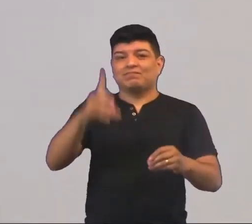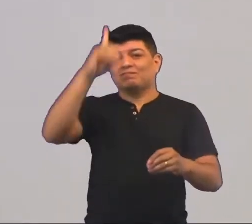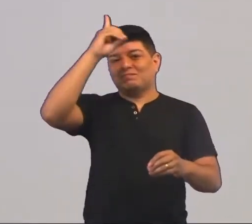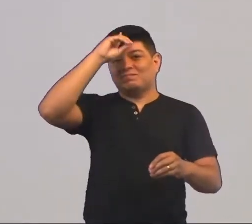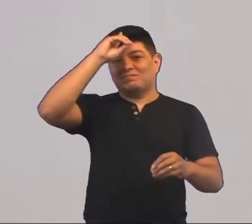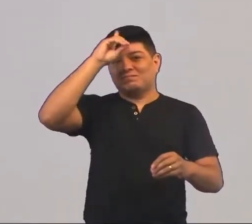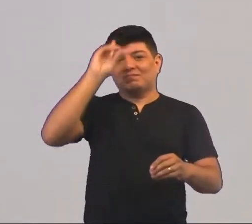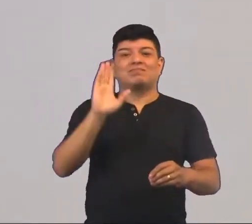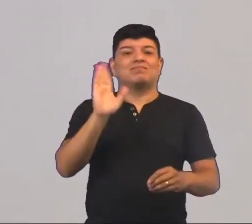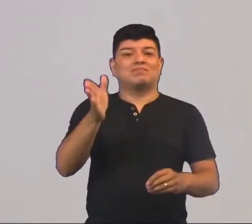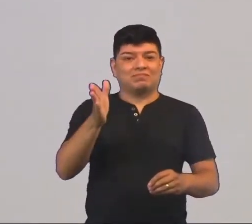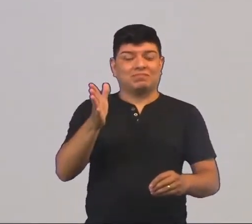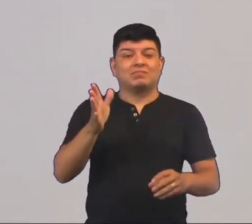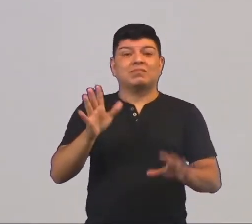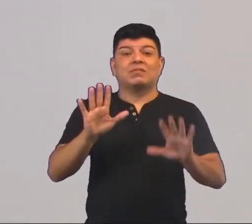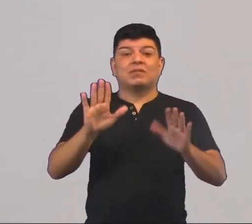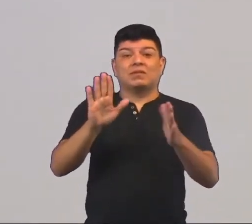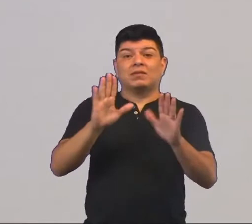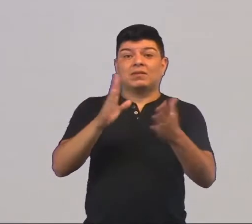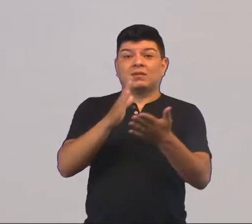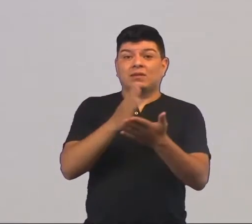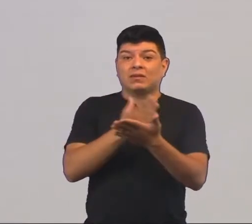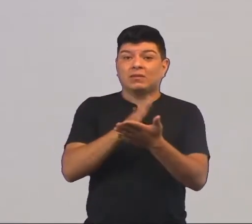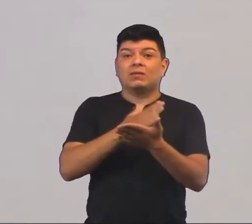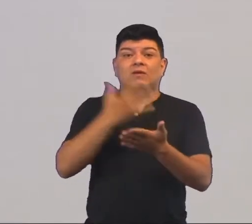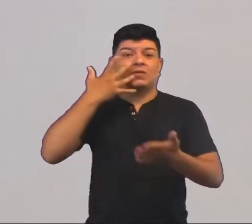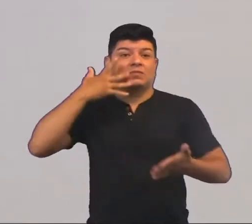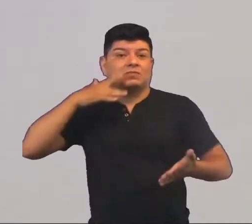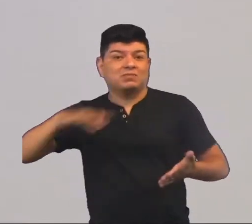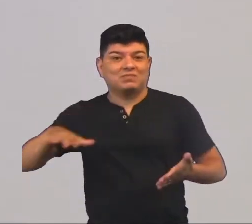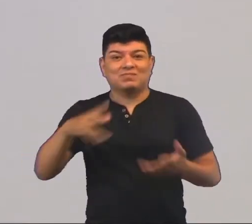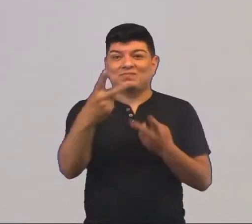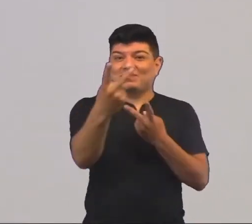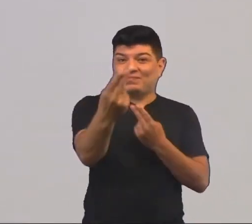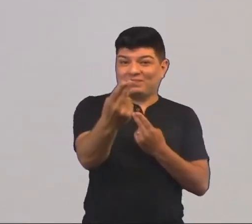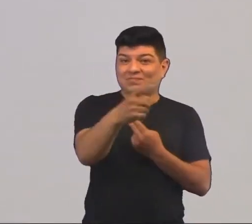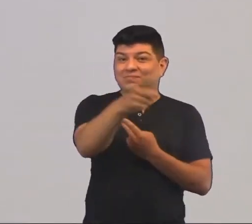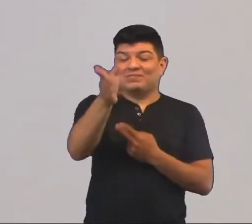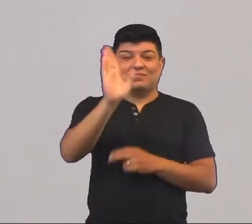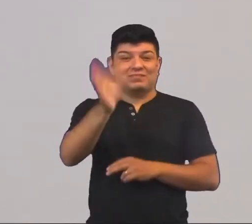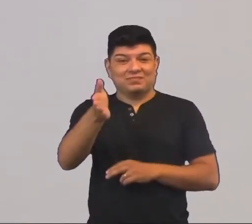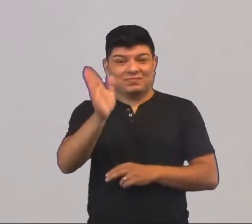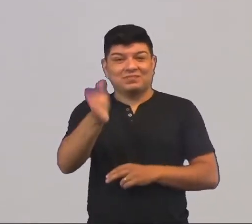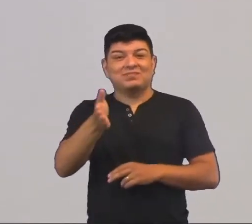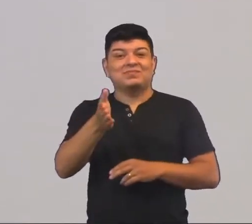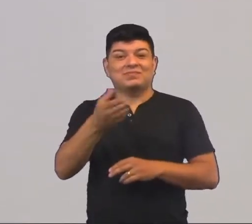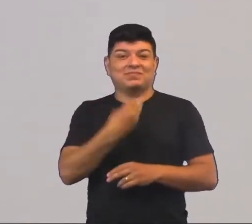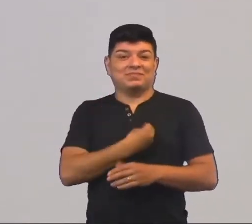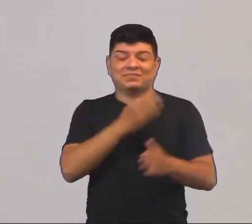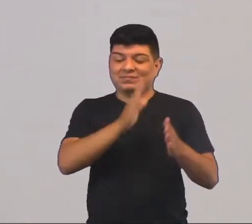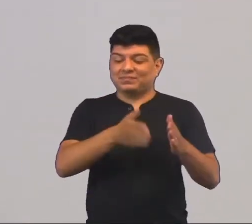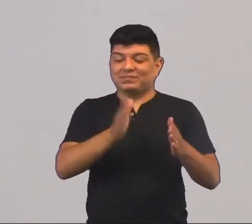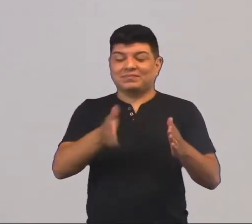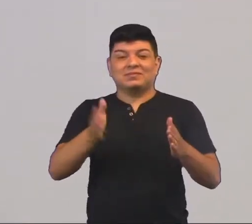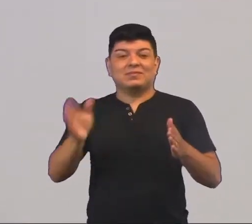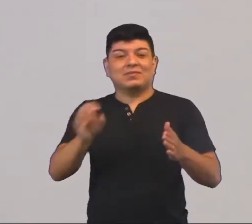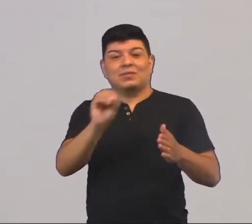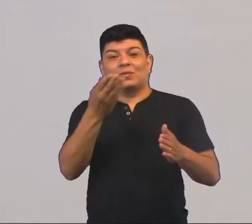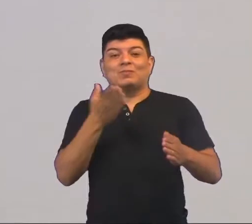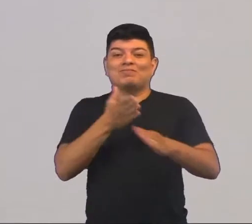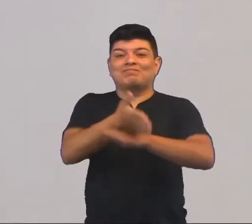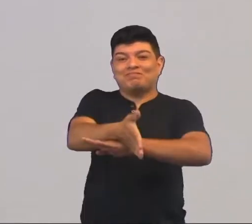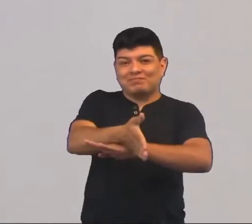adulta, passou por isso, e que muitas crianças, né, como vocês, ou já estão nessa fase, ou